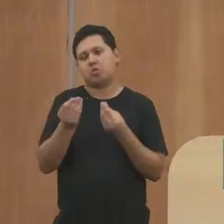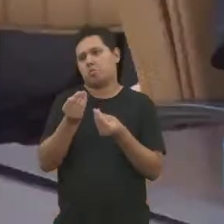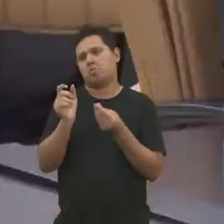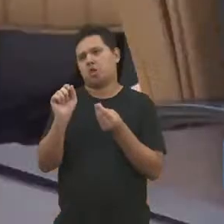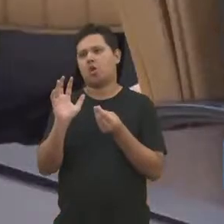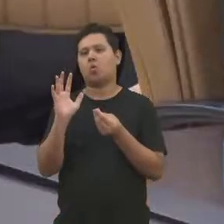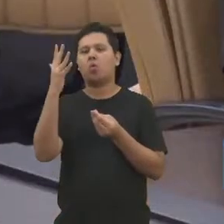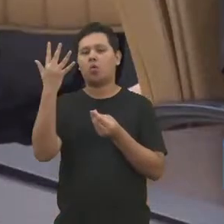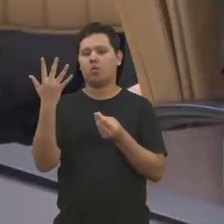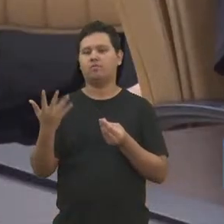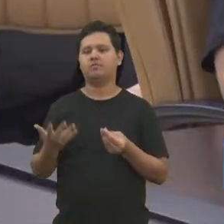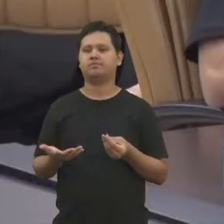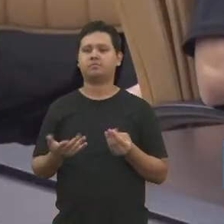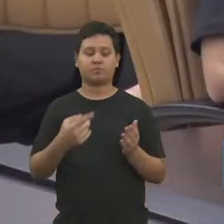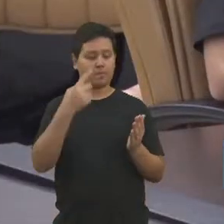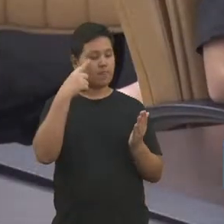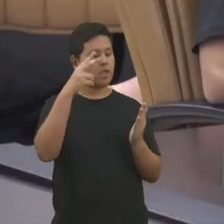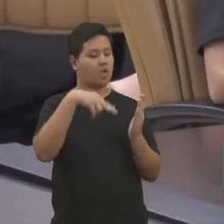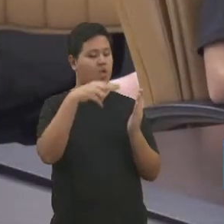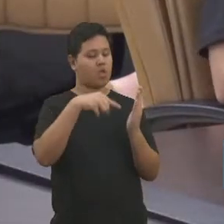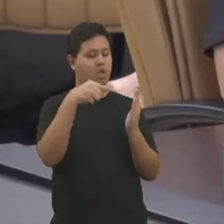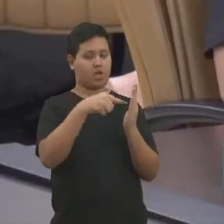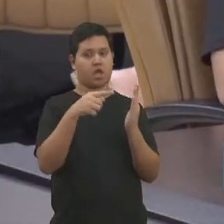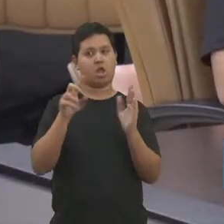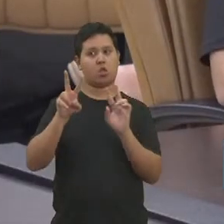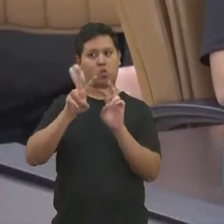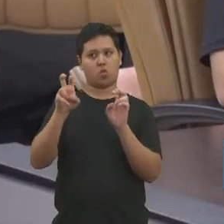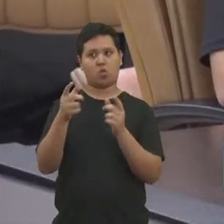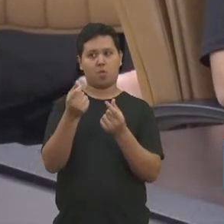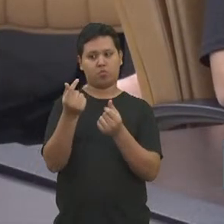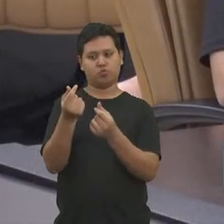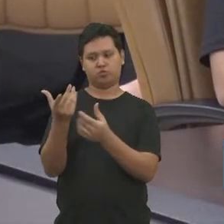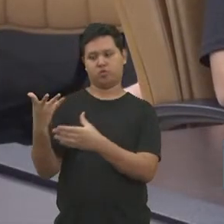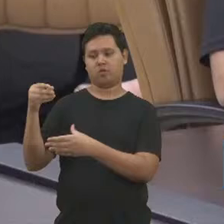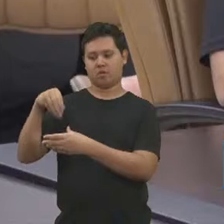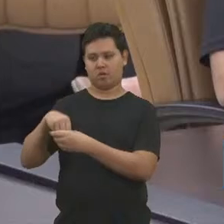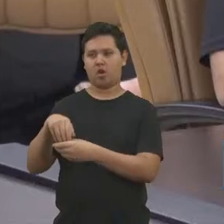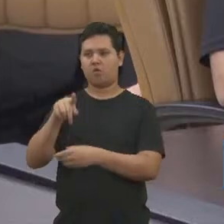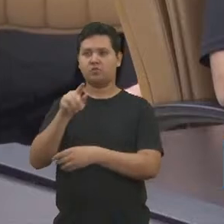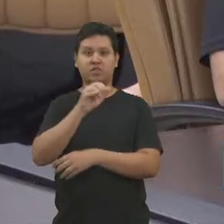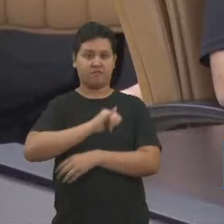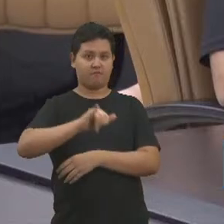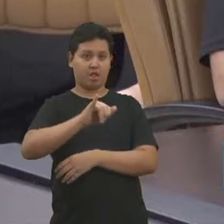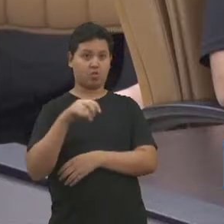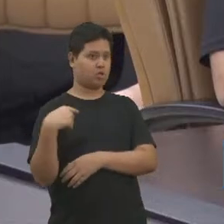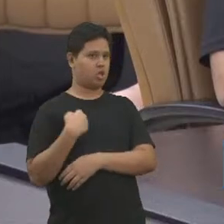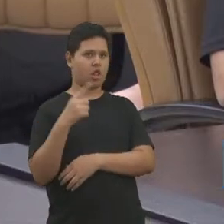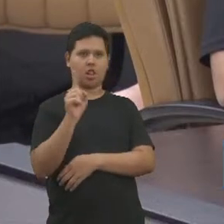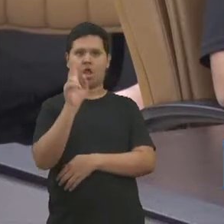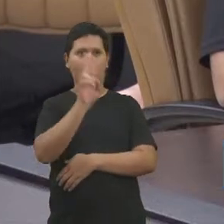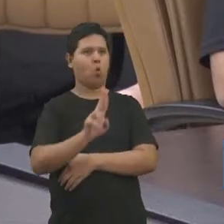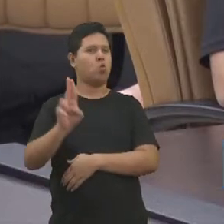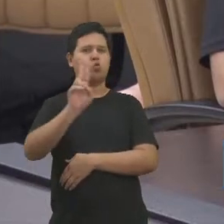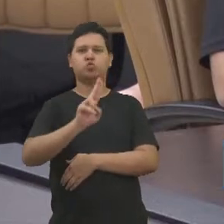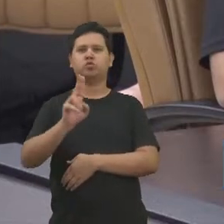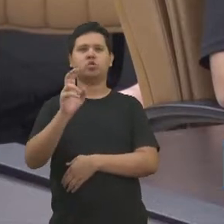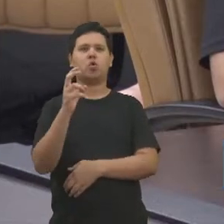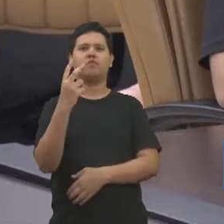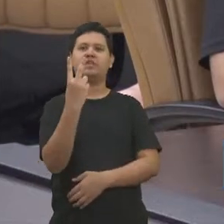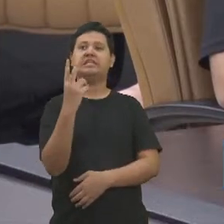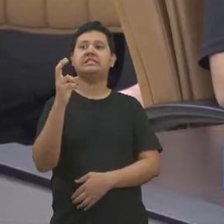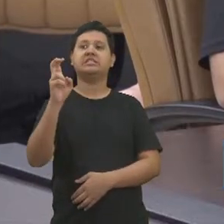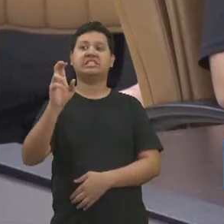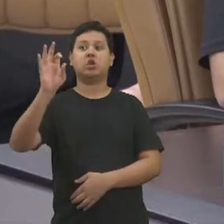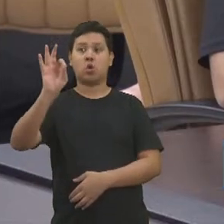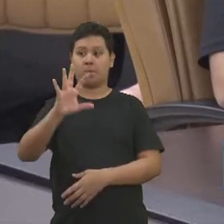Certo. Aqui na aplicação no ensino, você já comentou que a gente não conseguiu aplicar os 25% previstos na